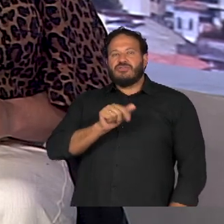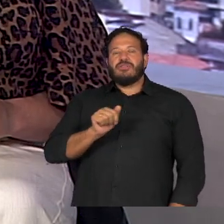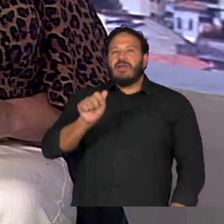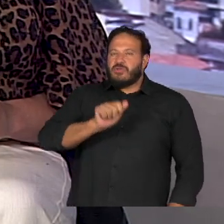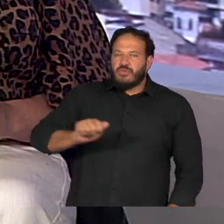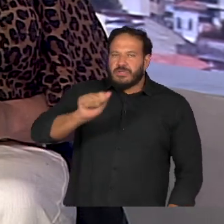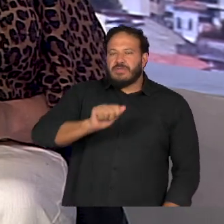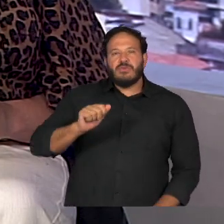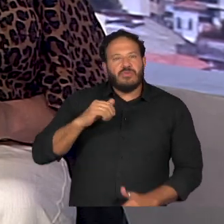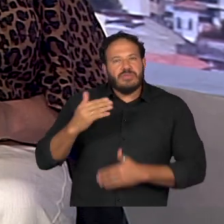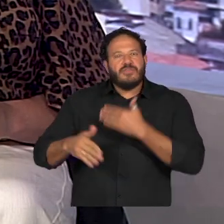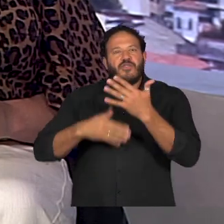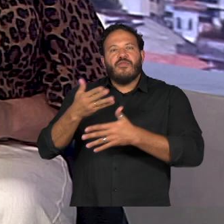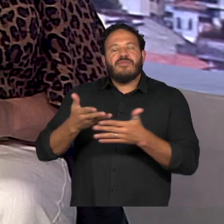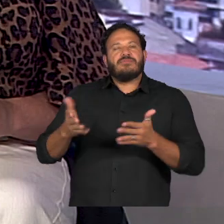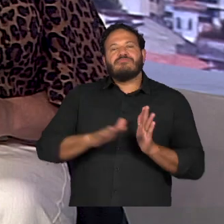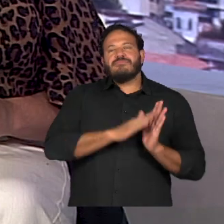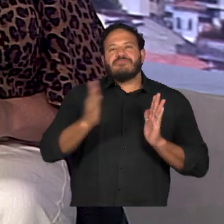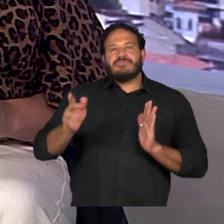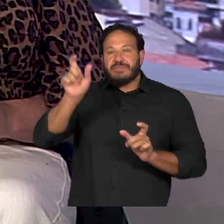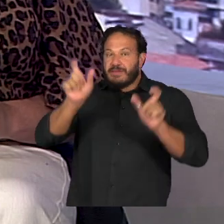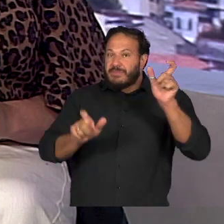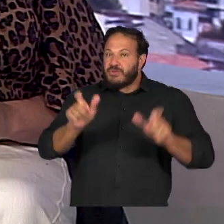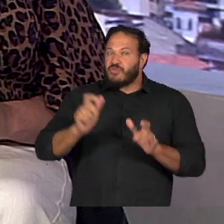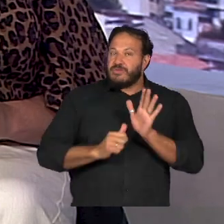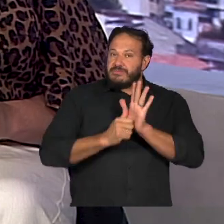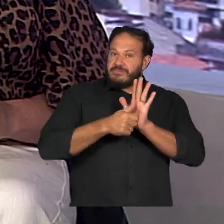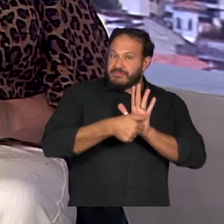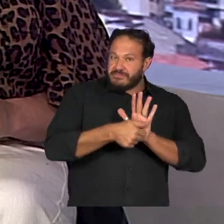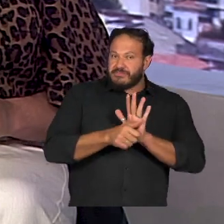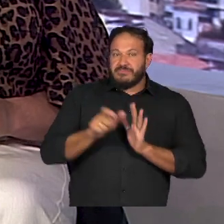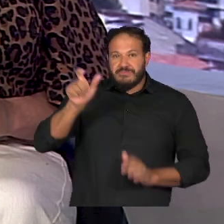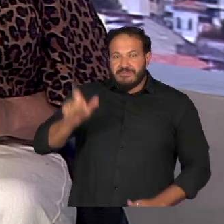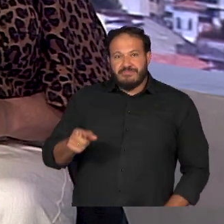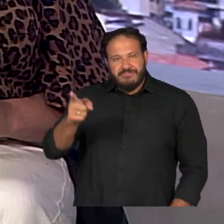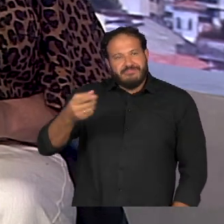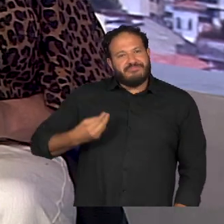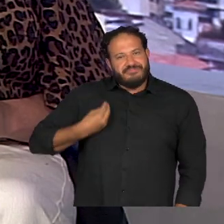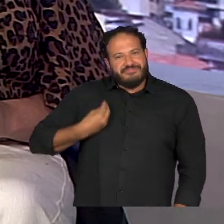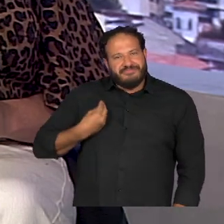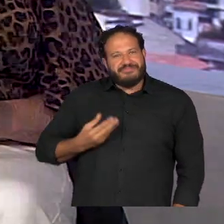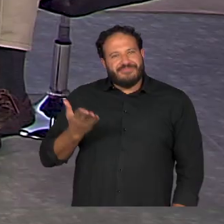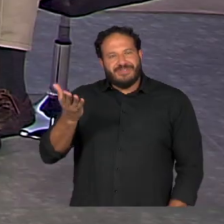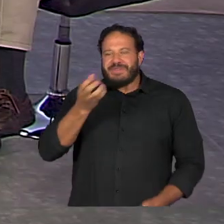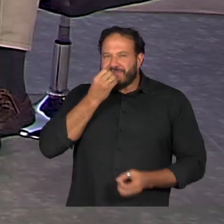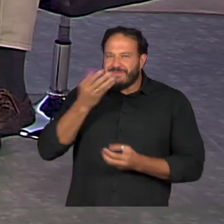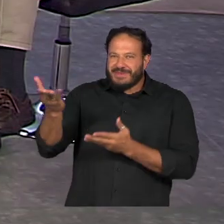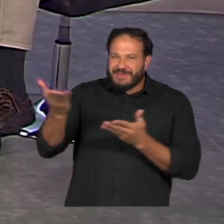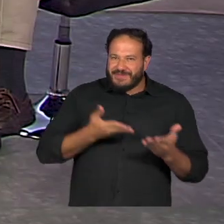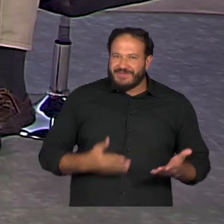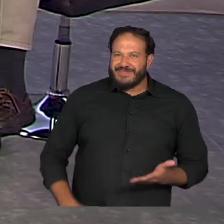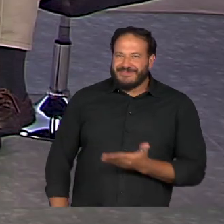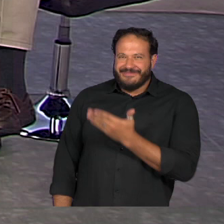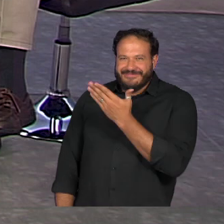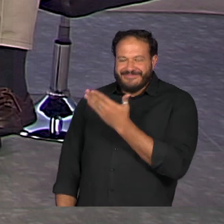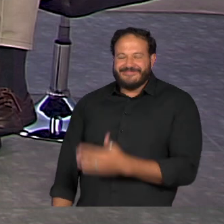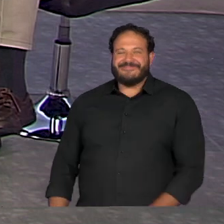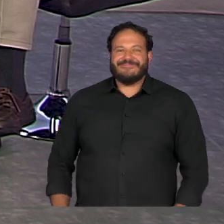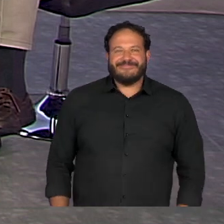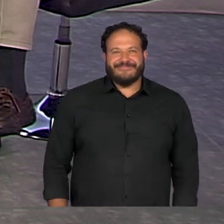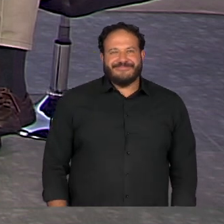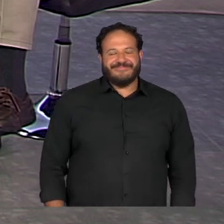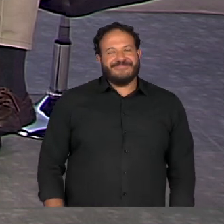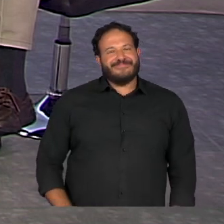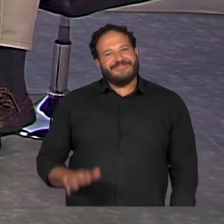desenvolvimento integral do Down e ele já está aqui ao nosso lado seja bem-vindo Bento Olá